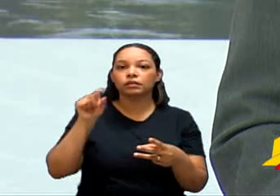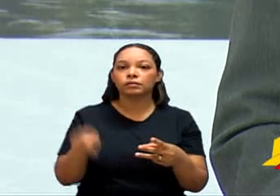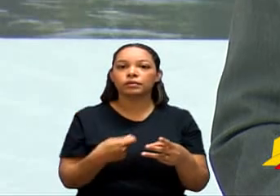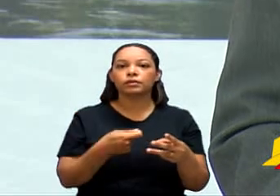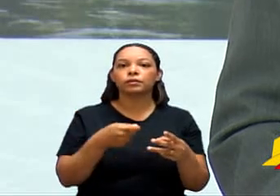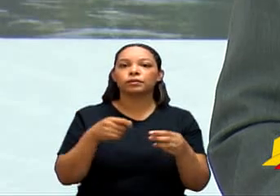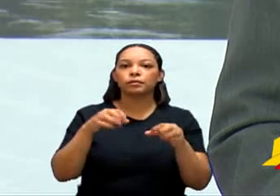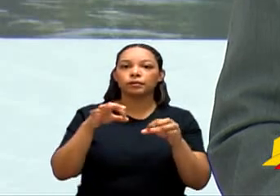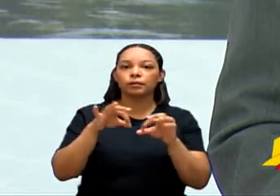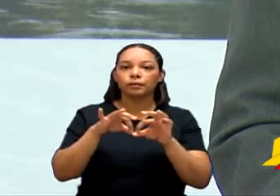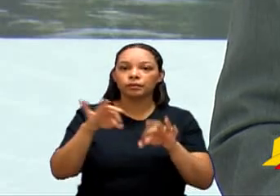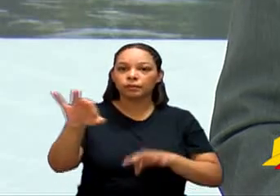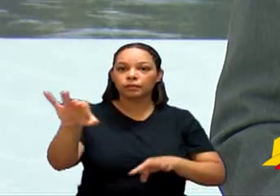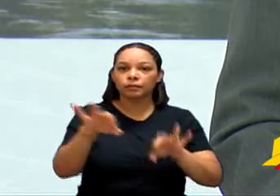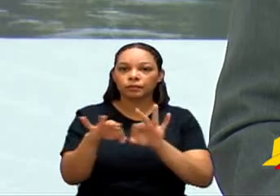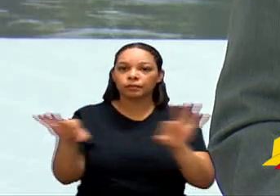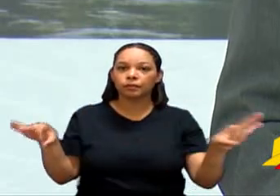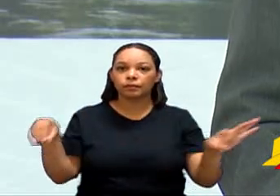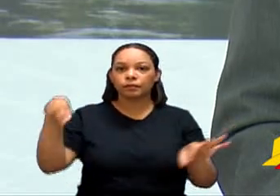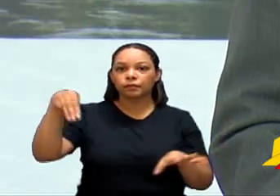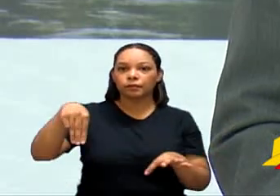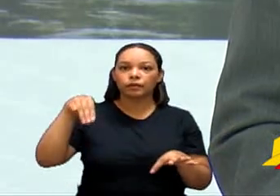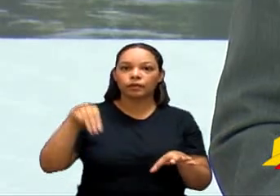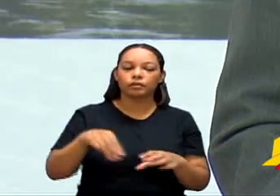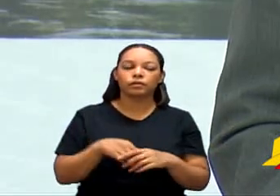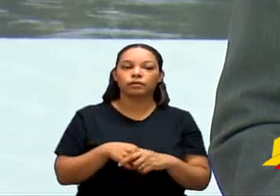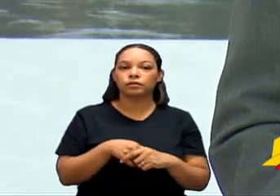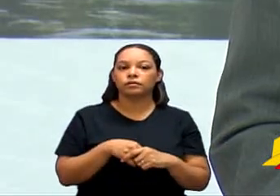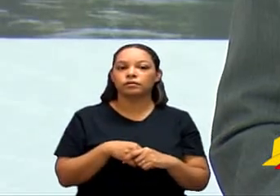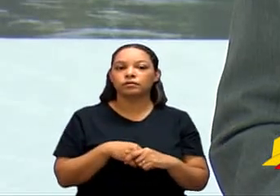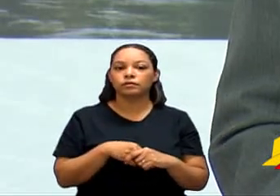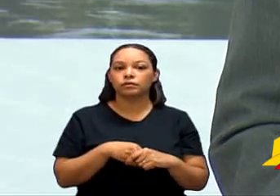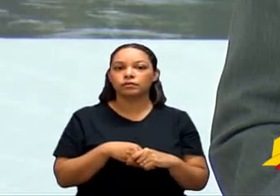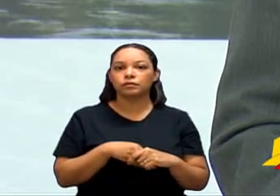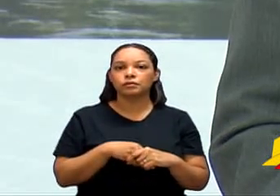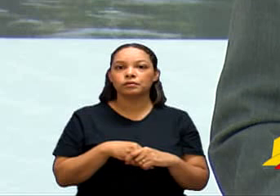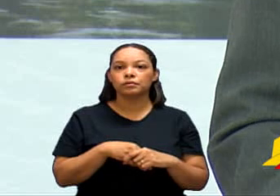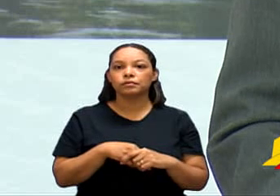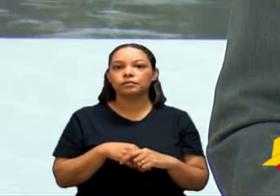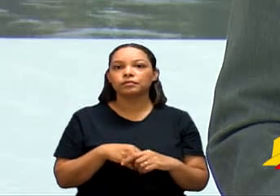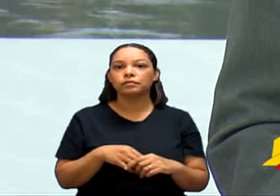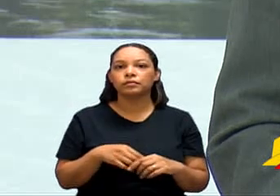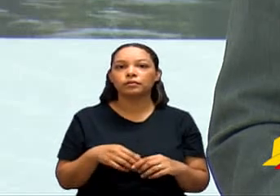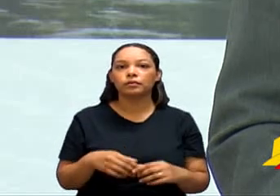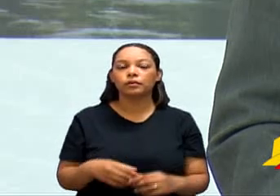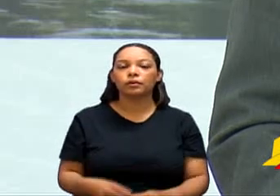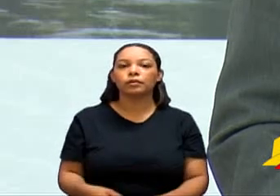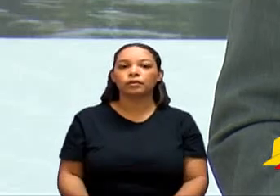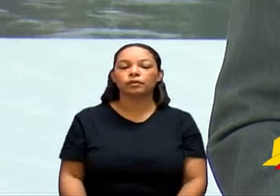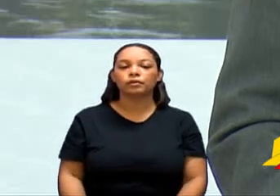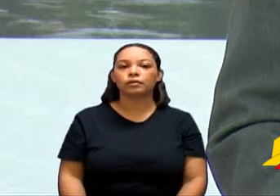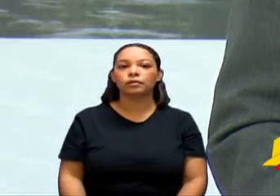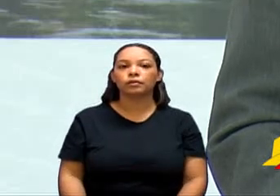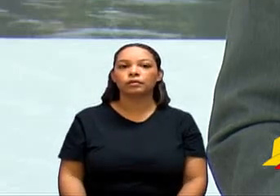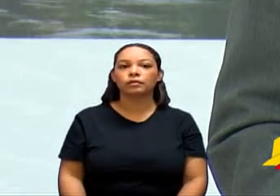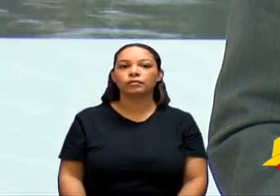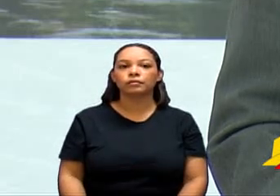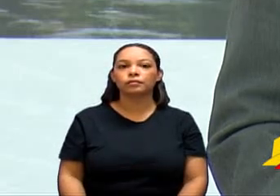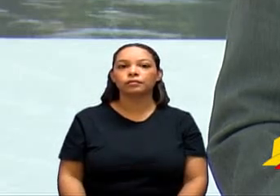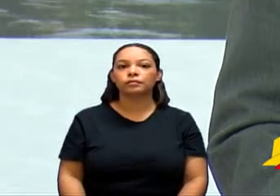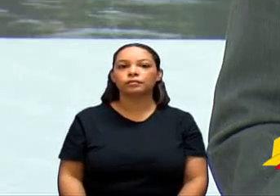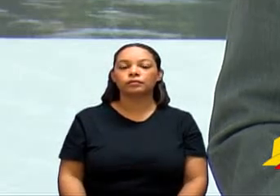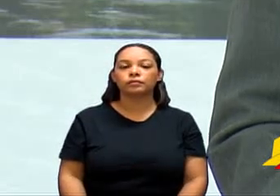Caguaçu, Terra Vermelha, objeto de uma matrícula tal, e etc. Daí, no